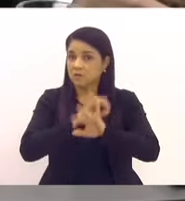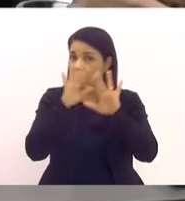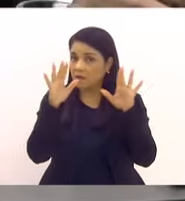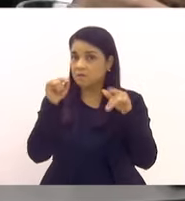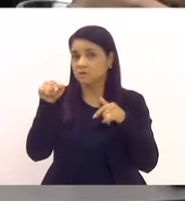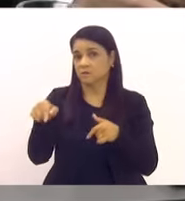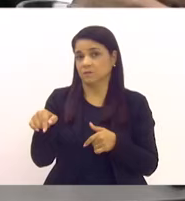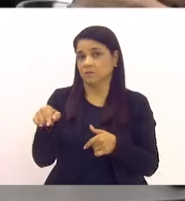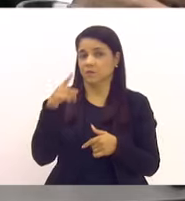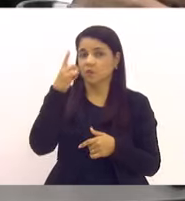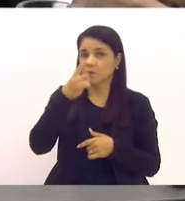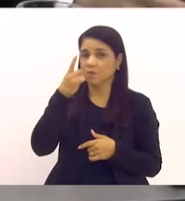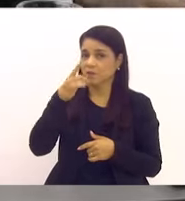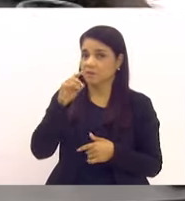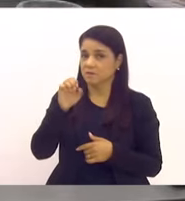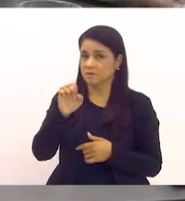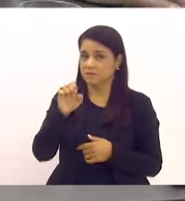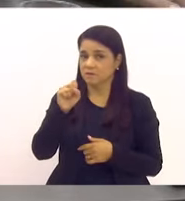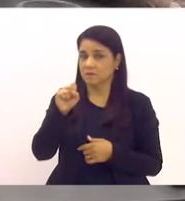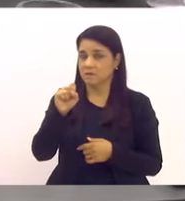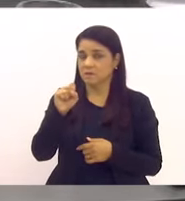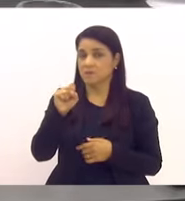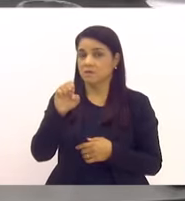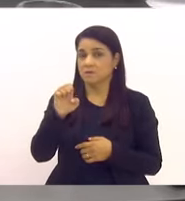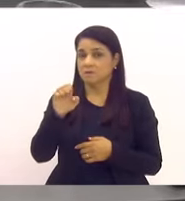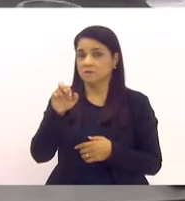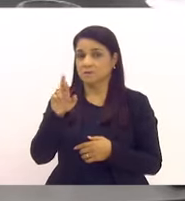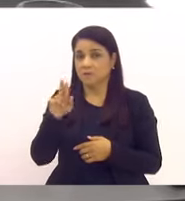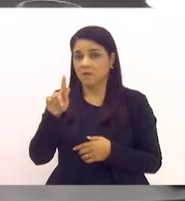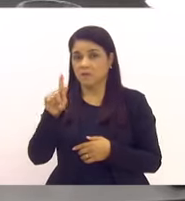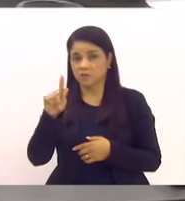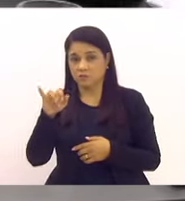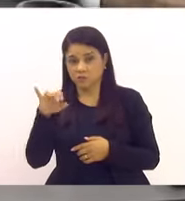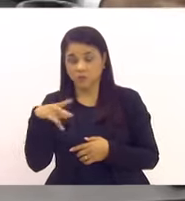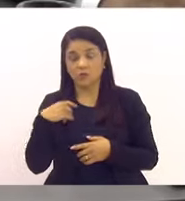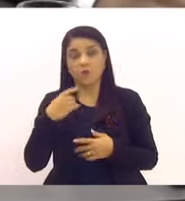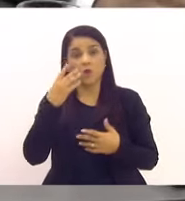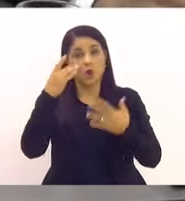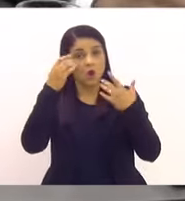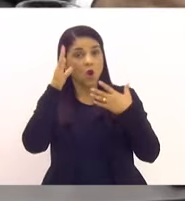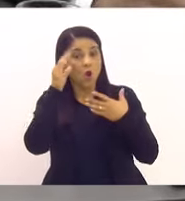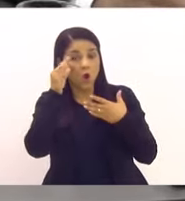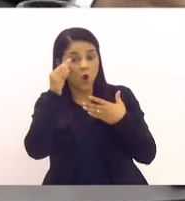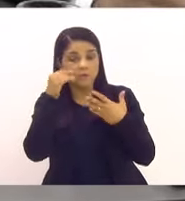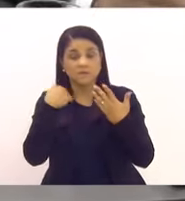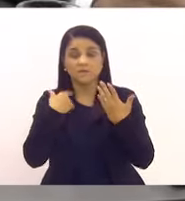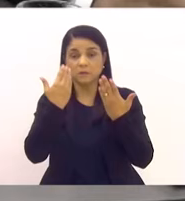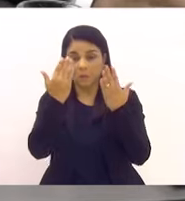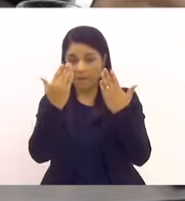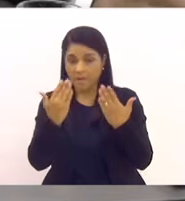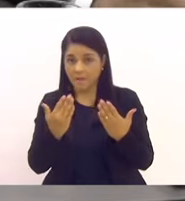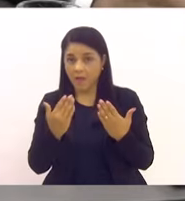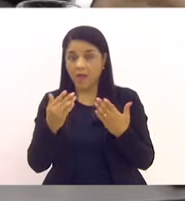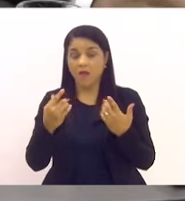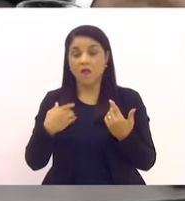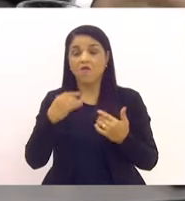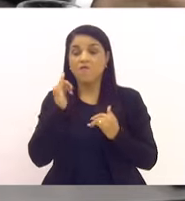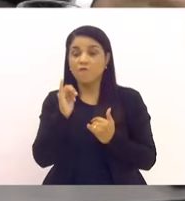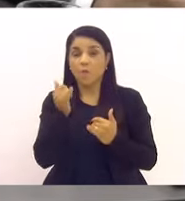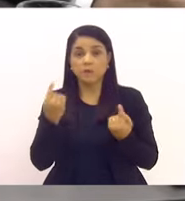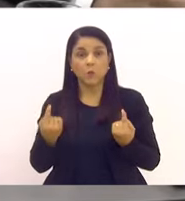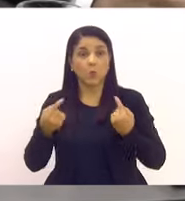Serginho diretamente que foi esse o teor da minha observação. E ele estava com uma informação contrária a